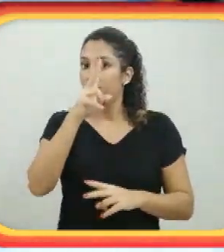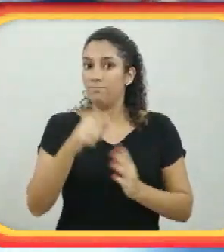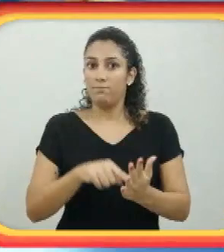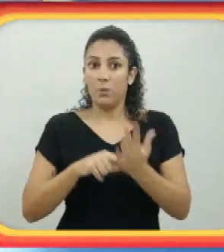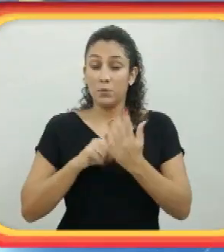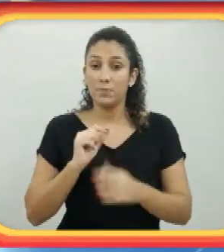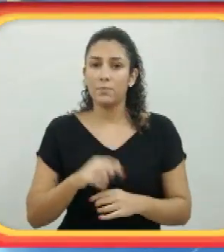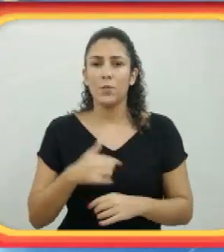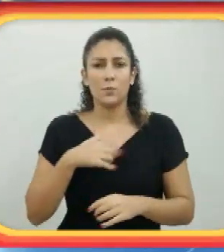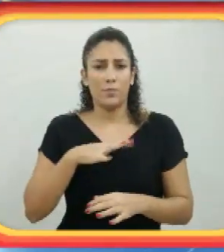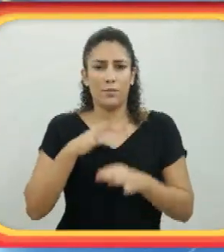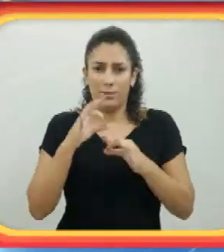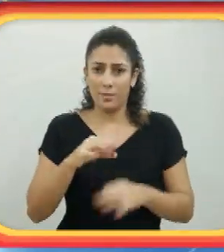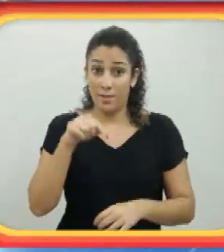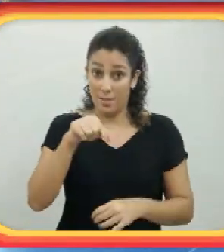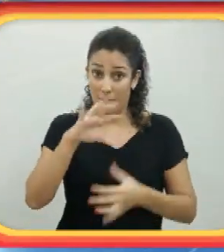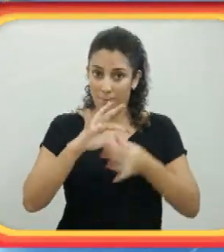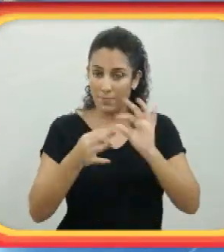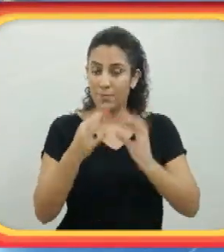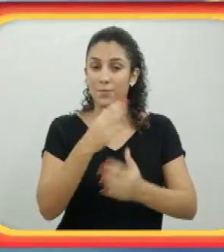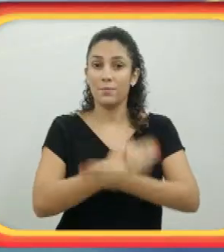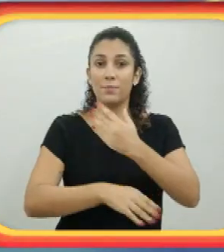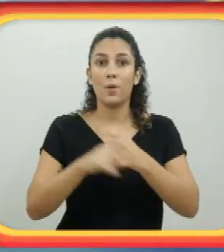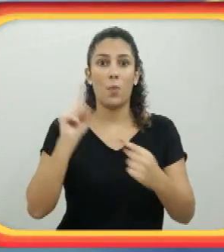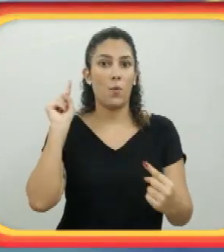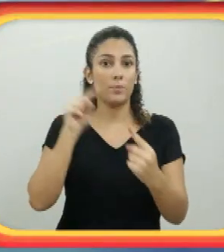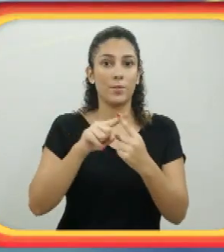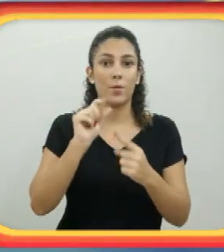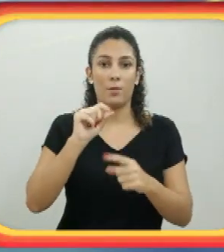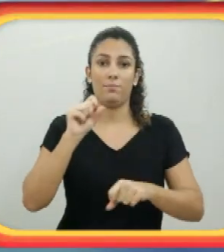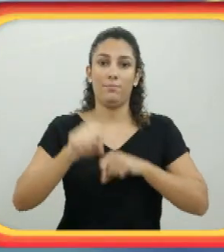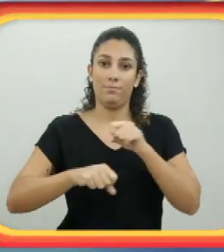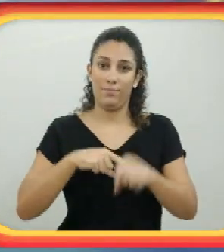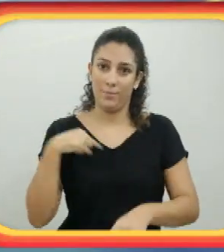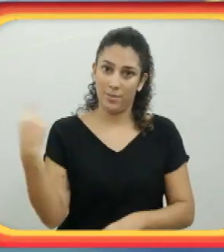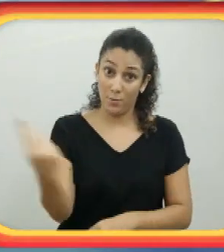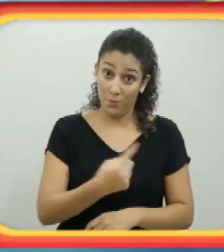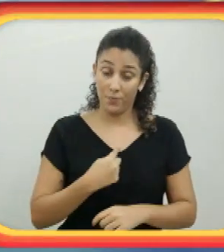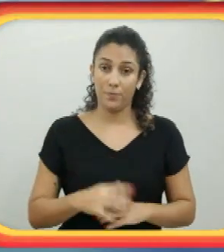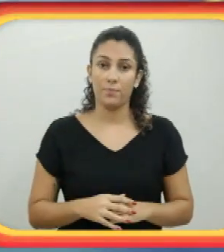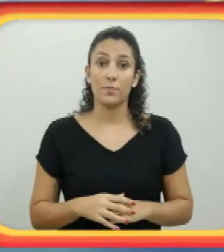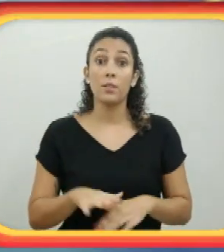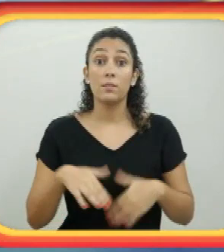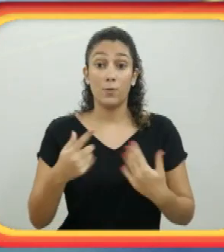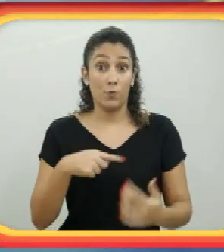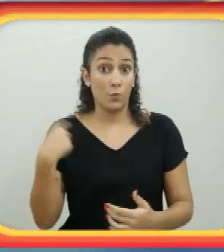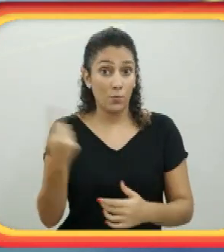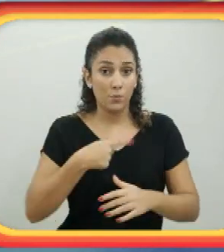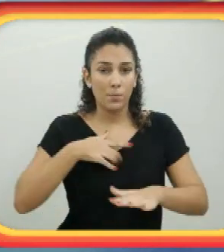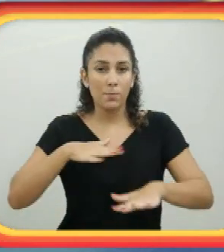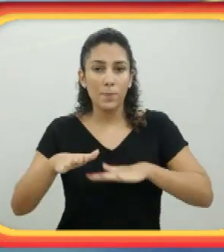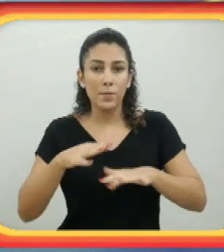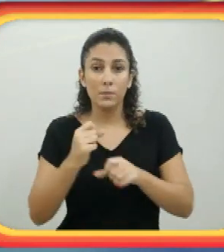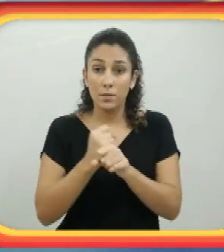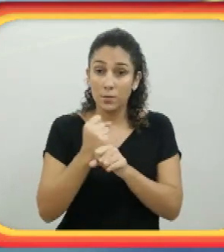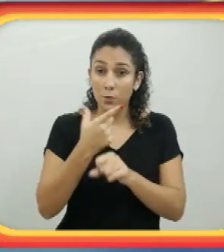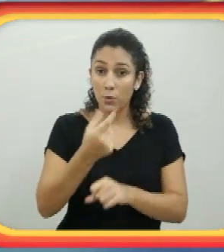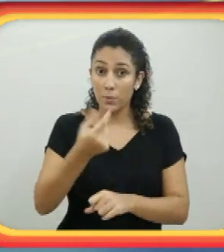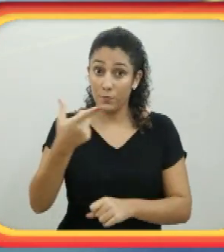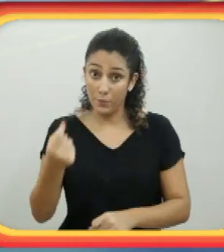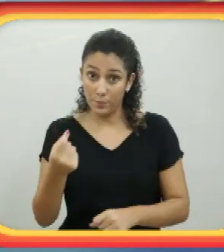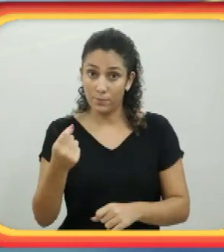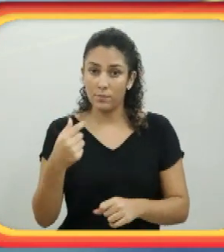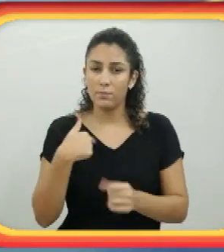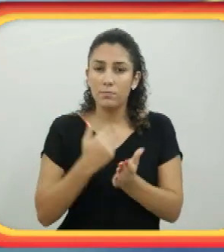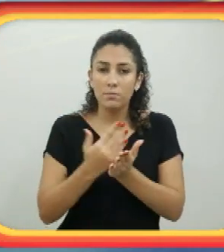Tóquio está sendo bem intensa mesmo. Com certeza, uma Paralimpíada é um